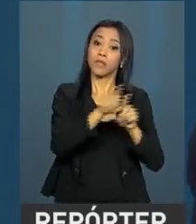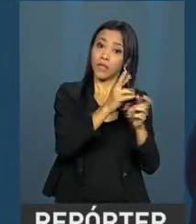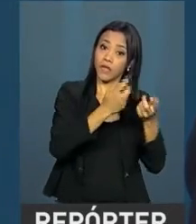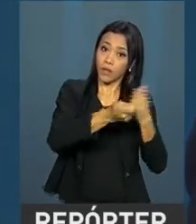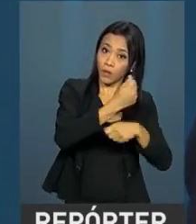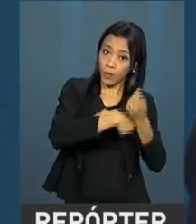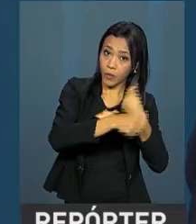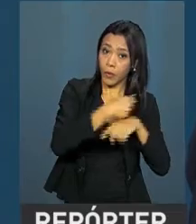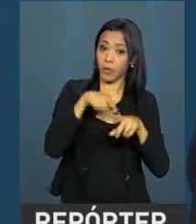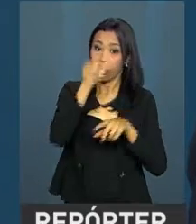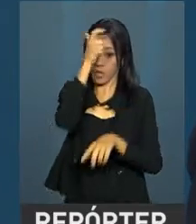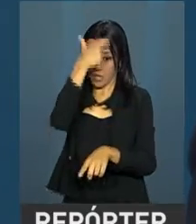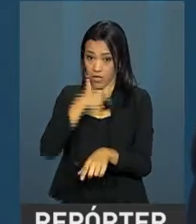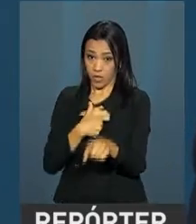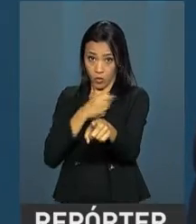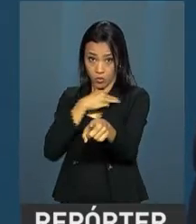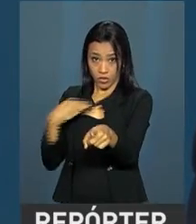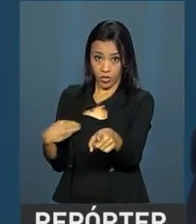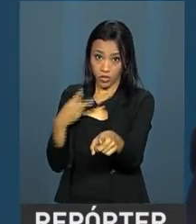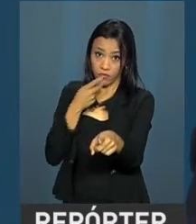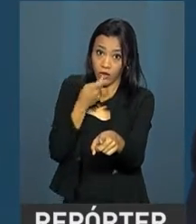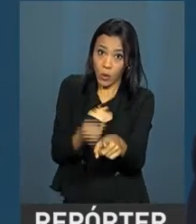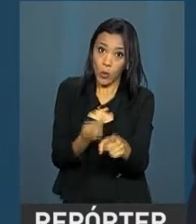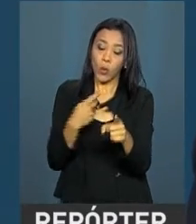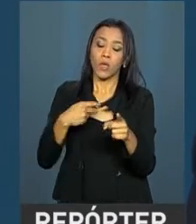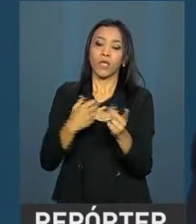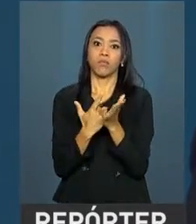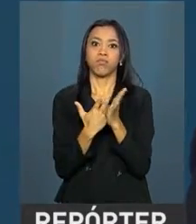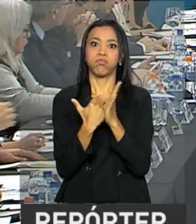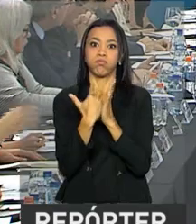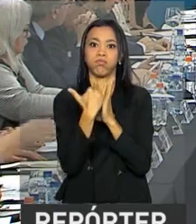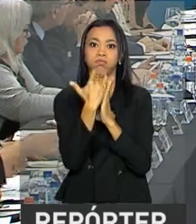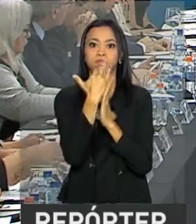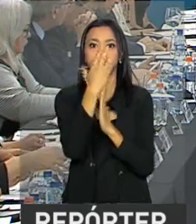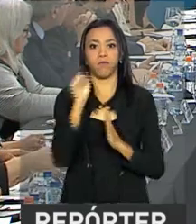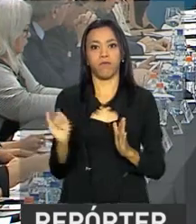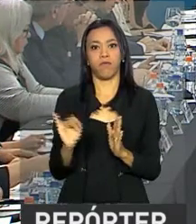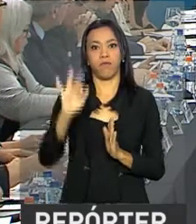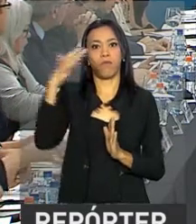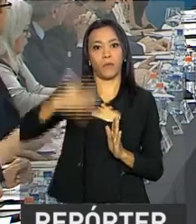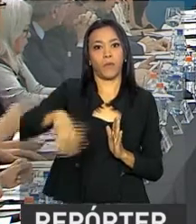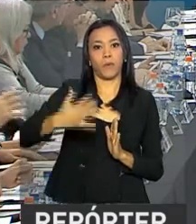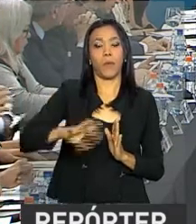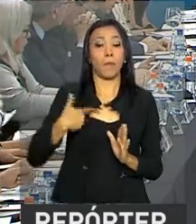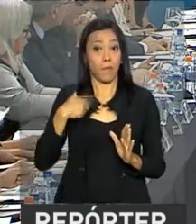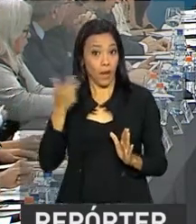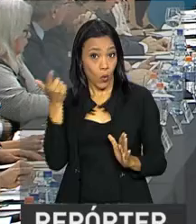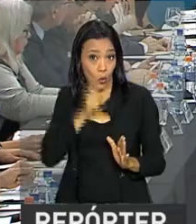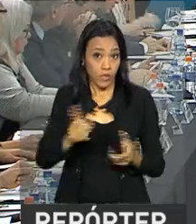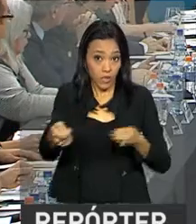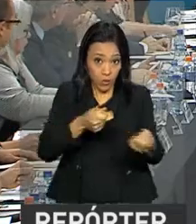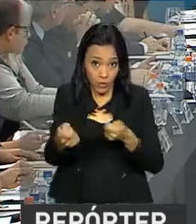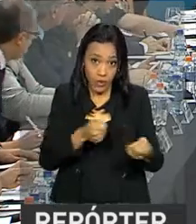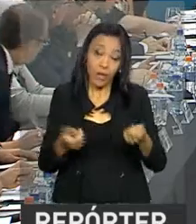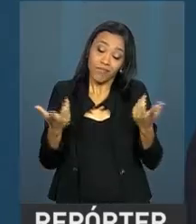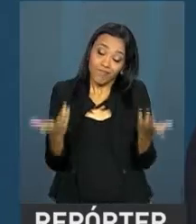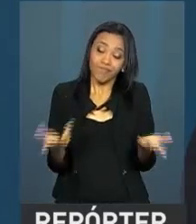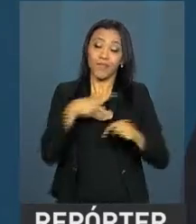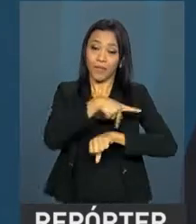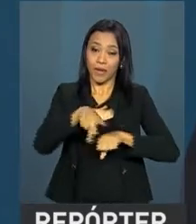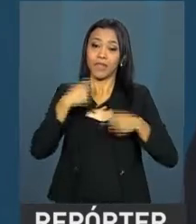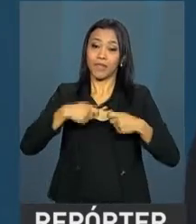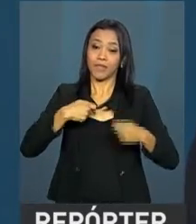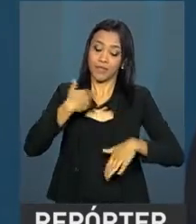Meirelles, lembrou que os gastos públicos cresceram muito acima da inflação nos últimos anos e que, para frear a crise, o país precisa crescer.